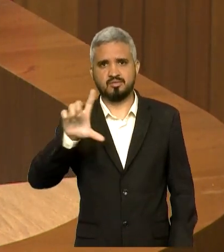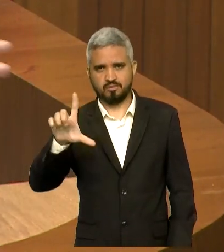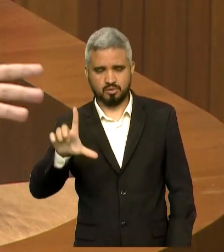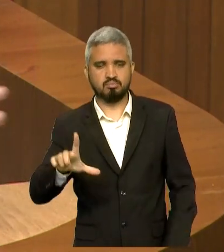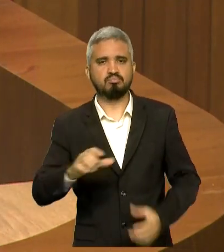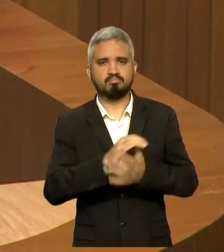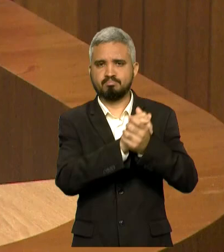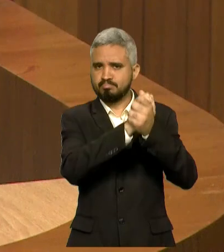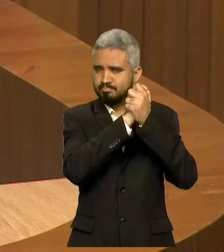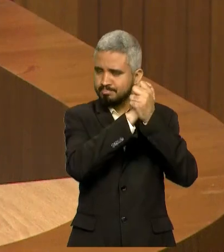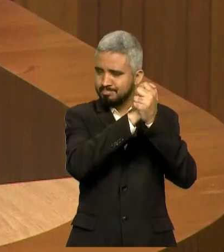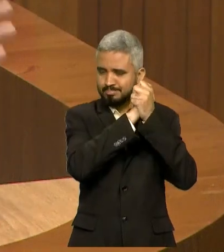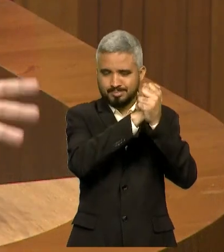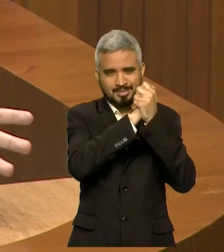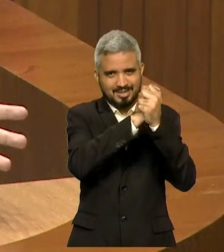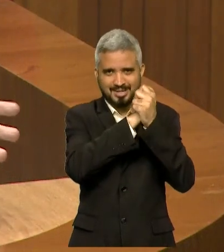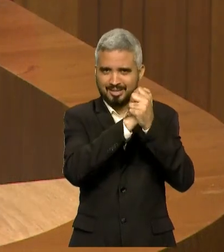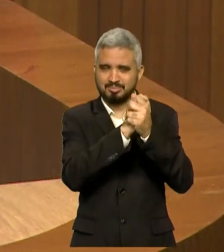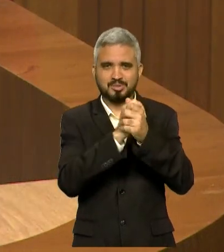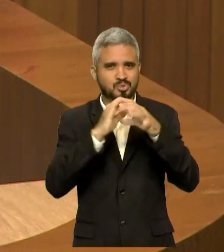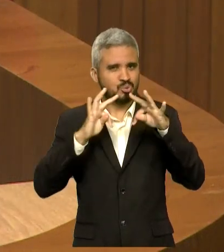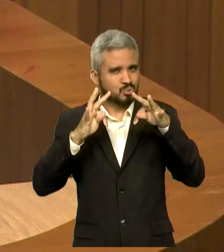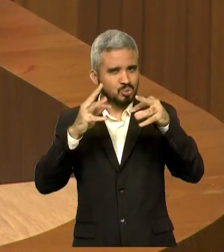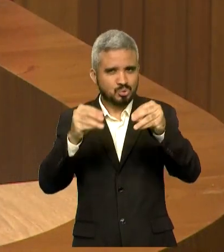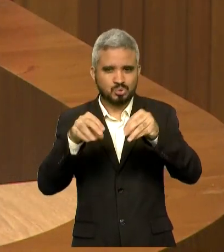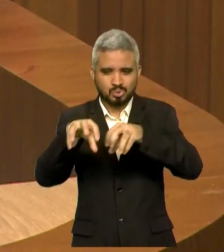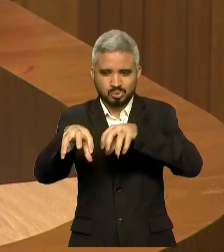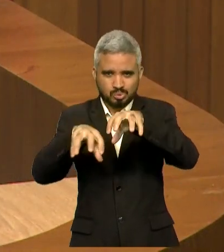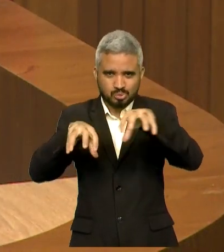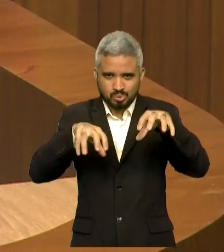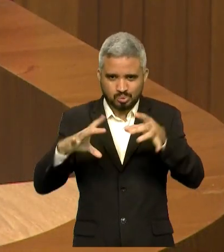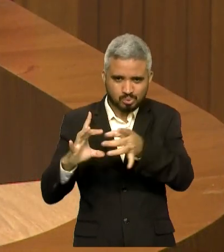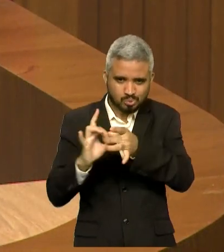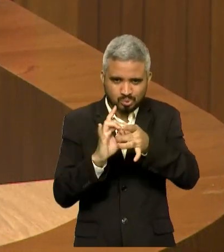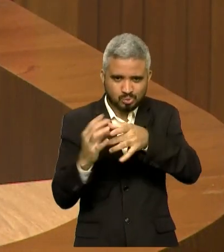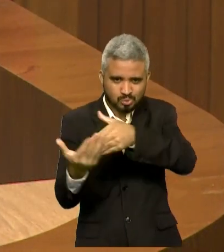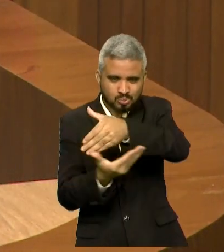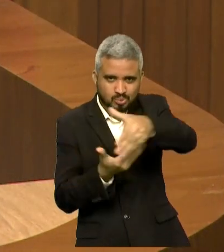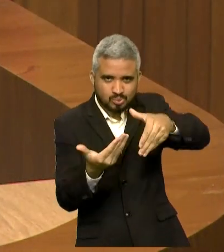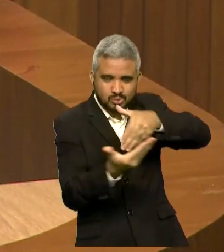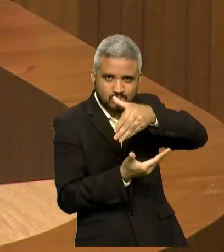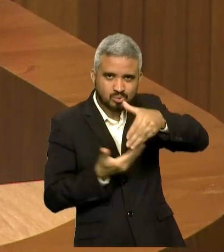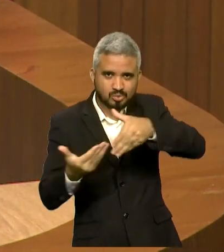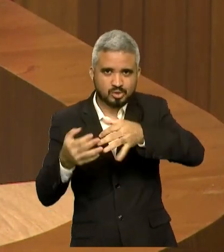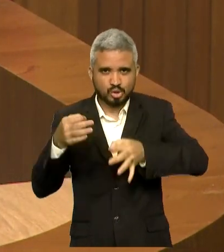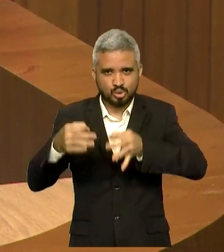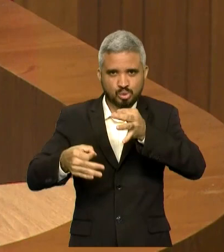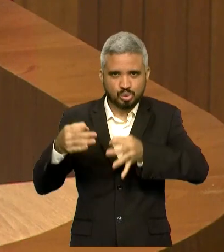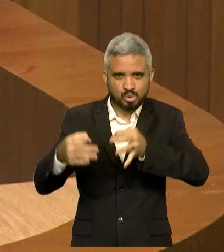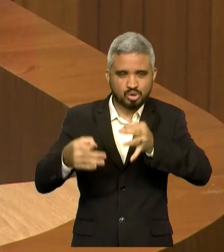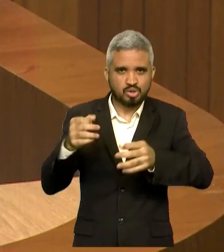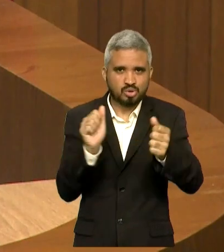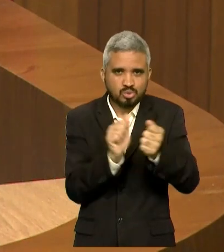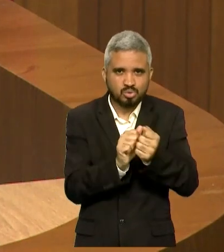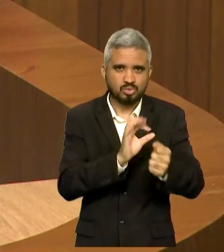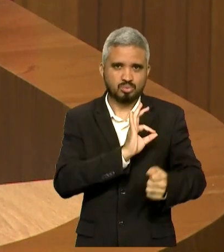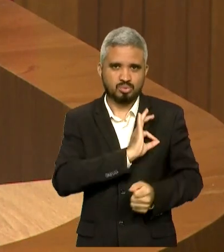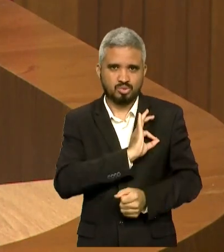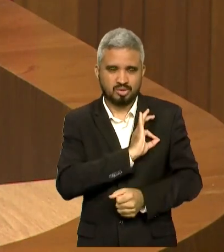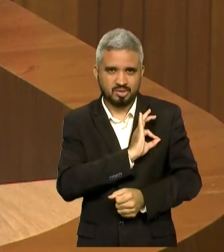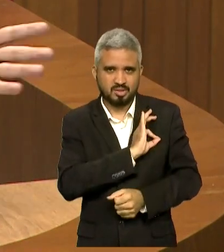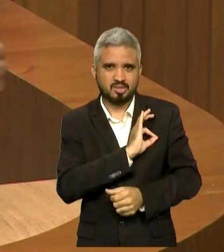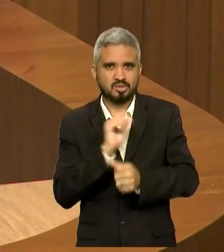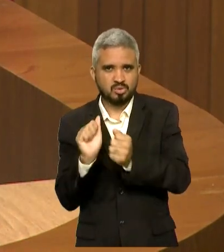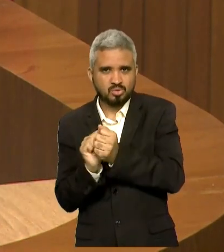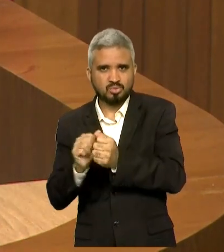foi um mérito conjunto, uma ação interinstitucional do município, da Justiça e da Polícia Civil, e que eu tenho certeza, deputada